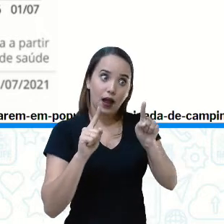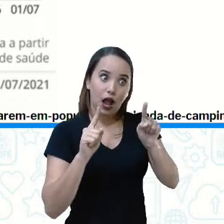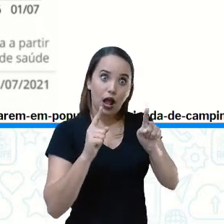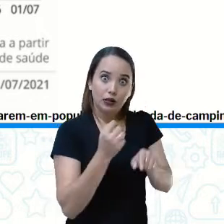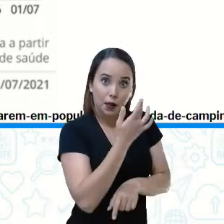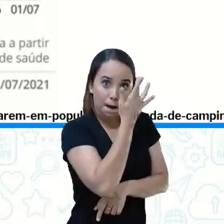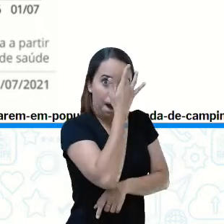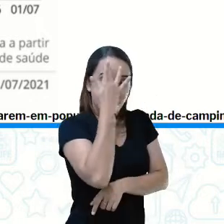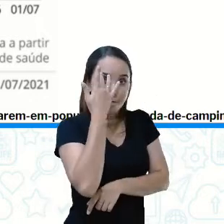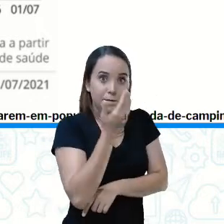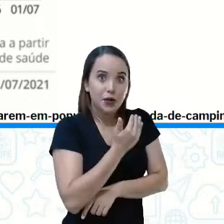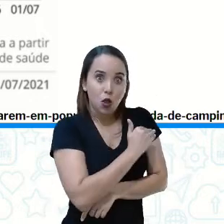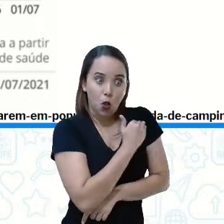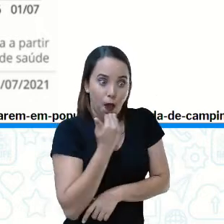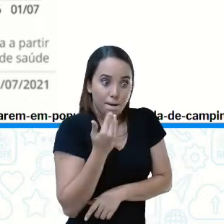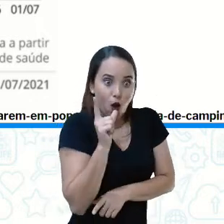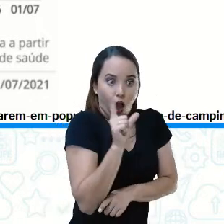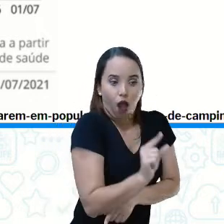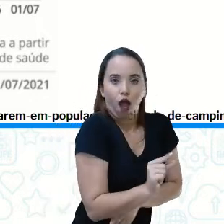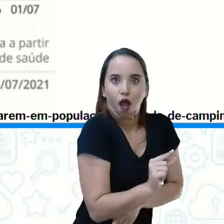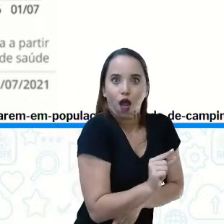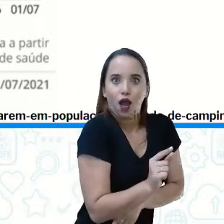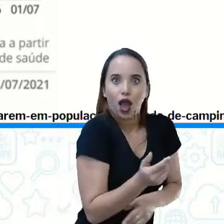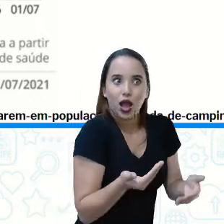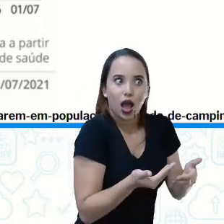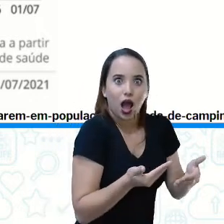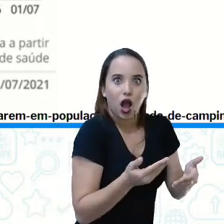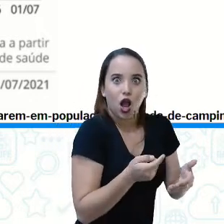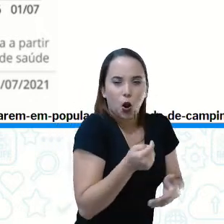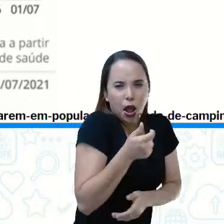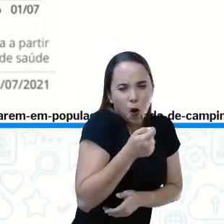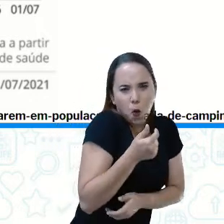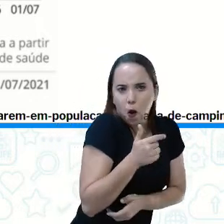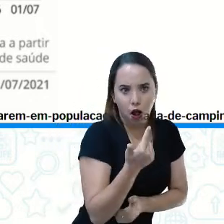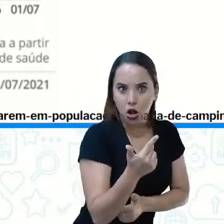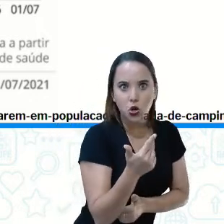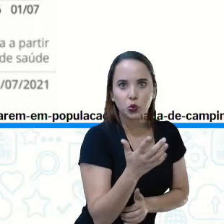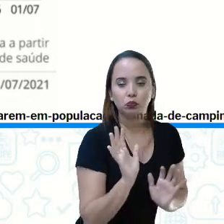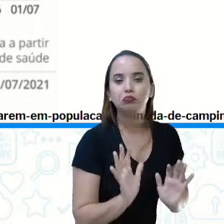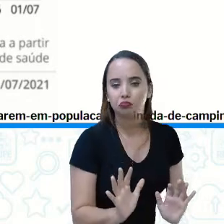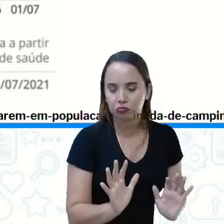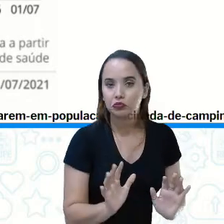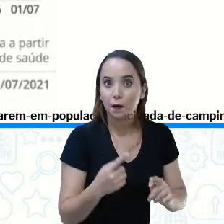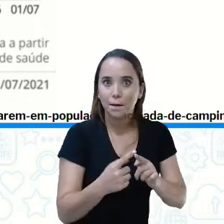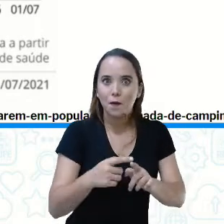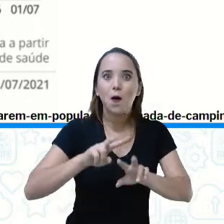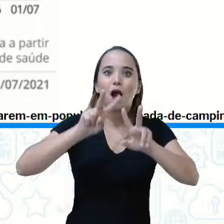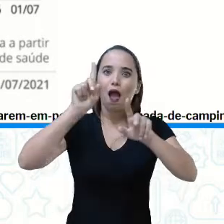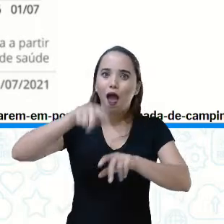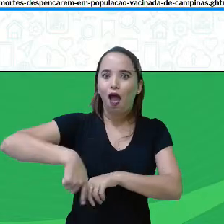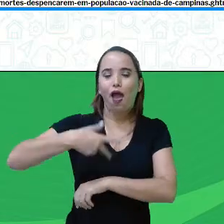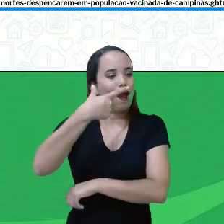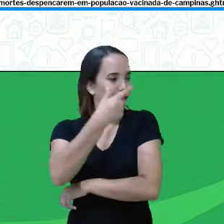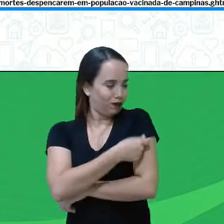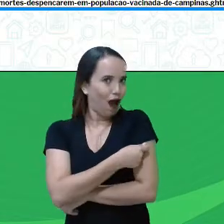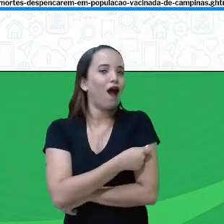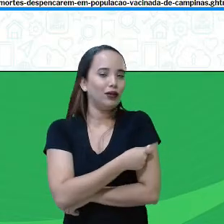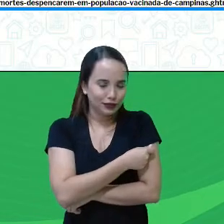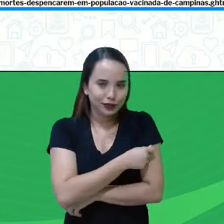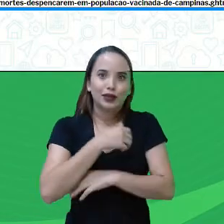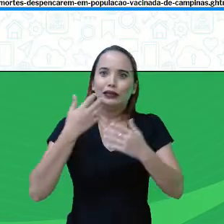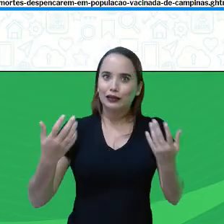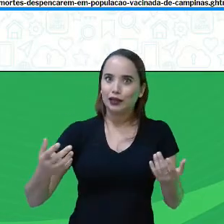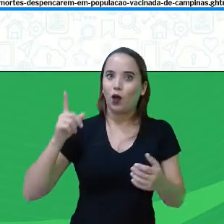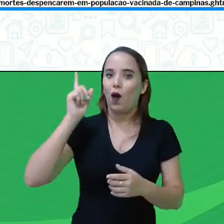por conta justamente dessa proteção que a vacina traz. E aí quando a gente fala, estou trazendo essa questão da vacina, justamente fazer o link do livro que vocês